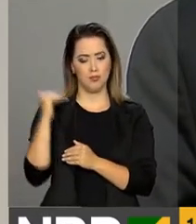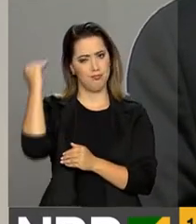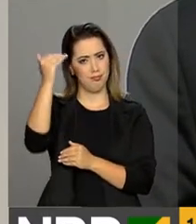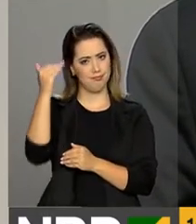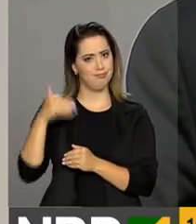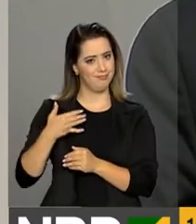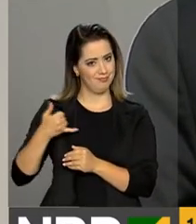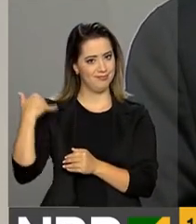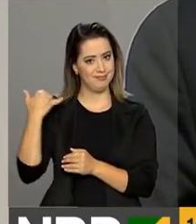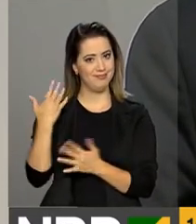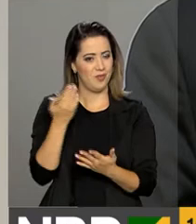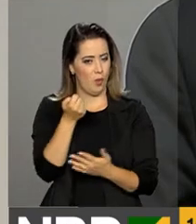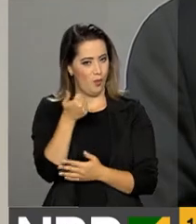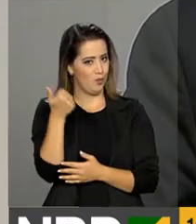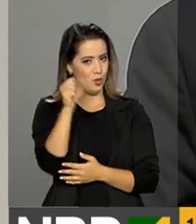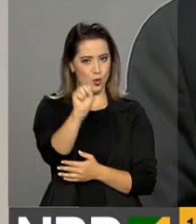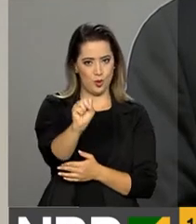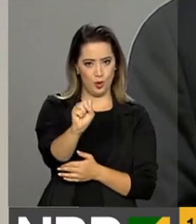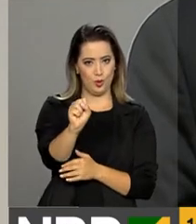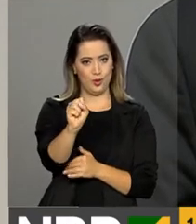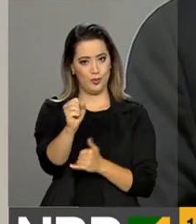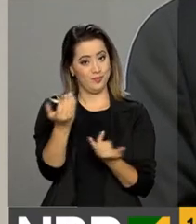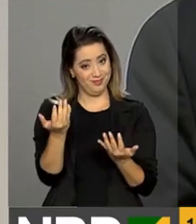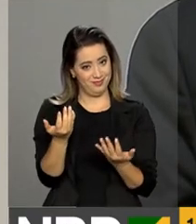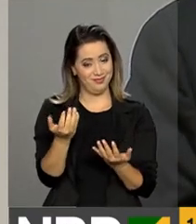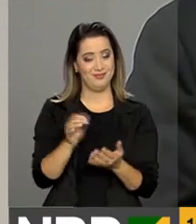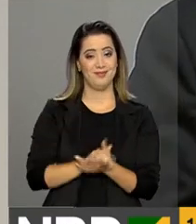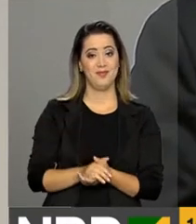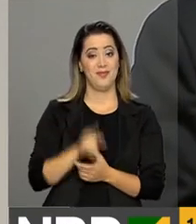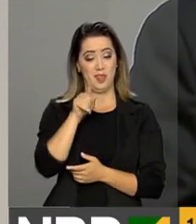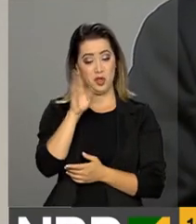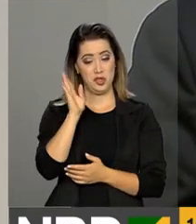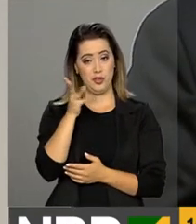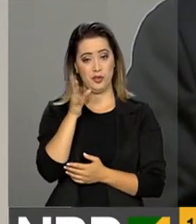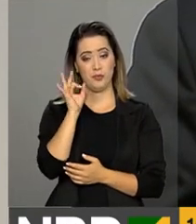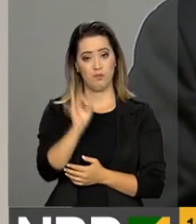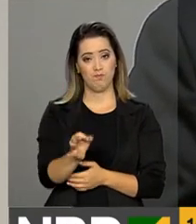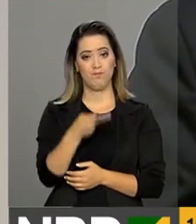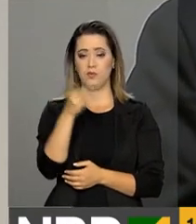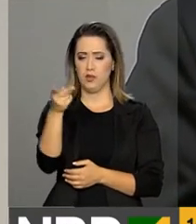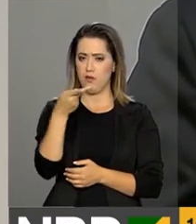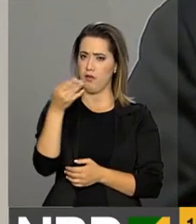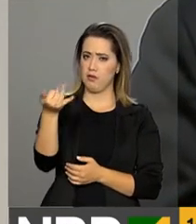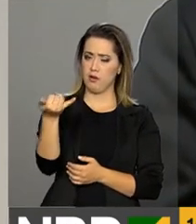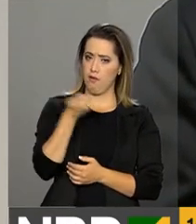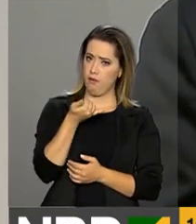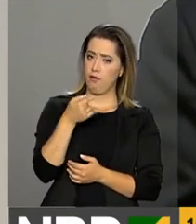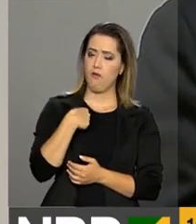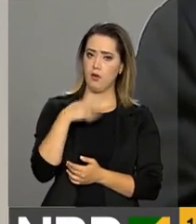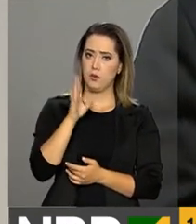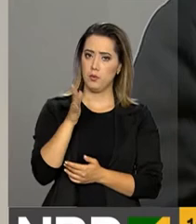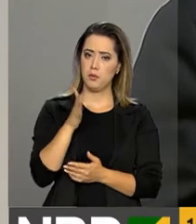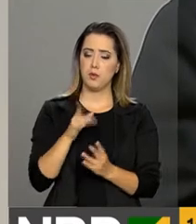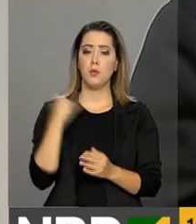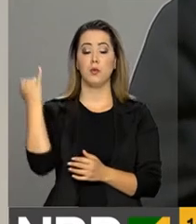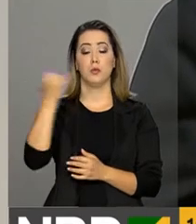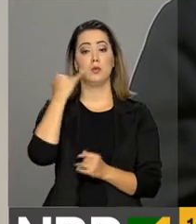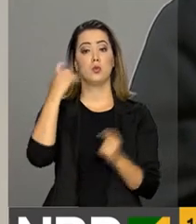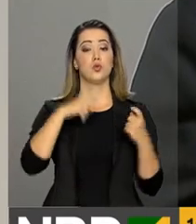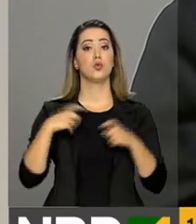consolidar como você me dizia pouco como importante espaço de debate